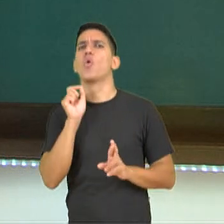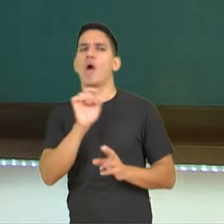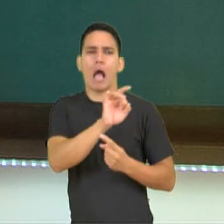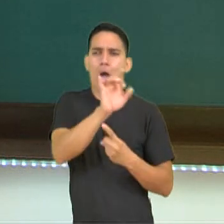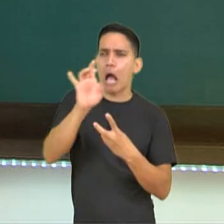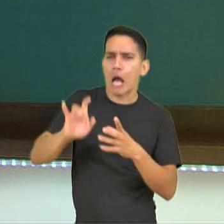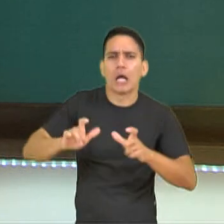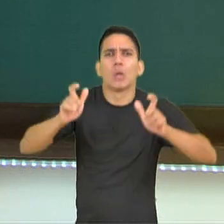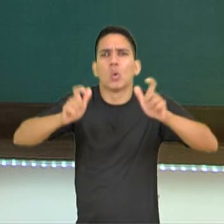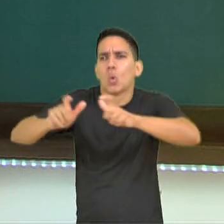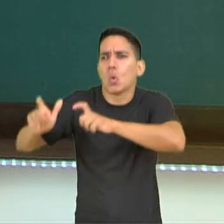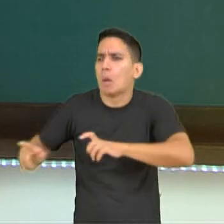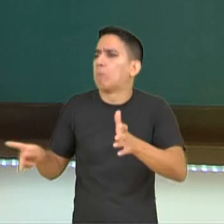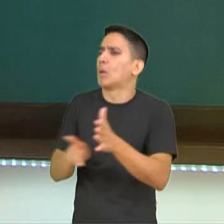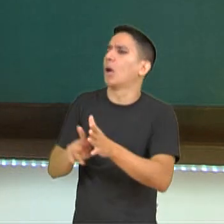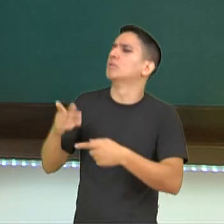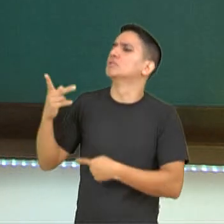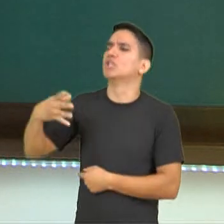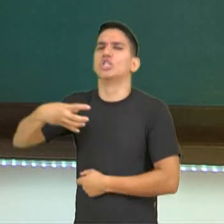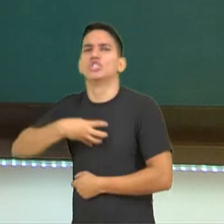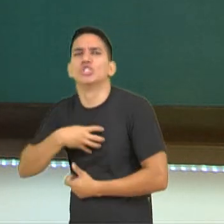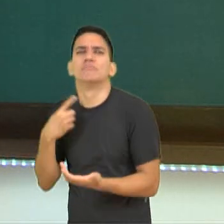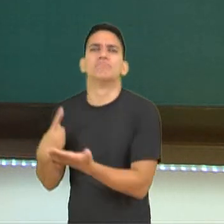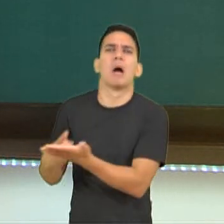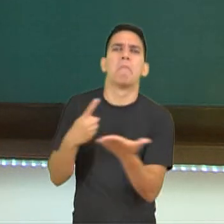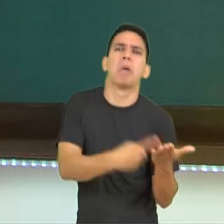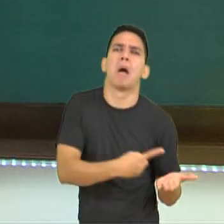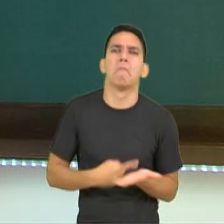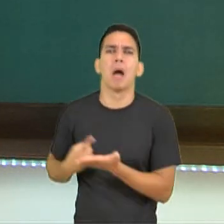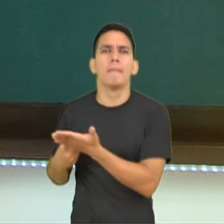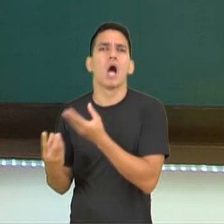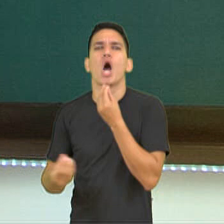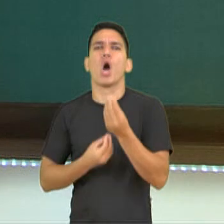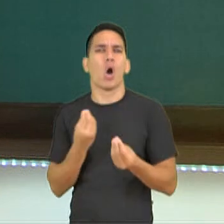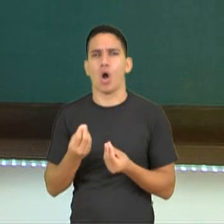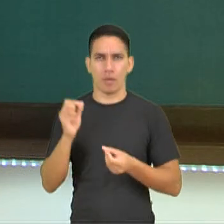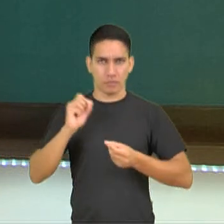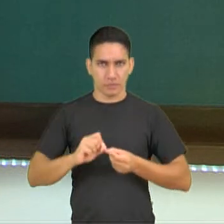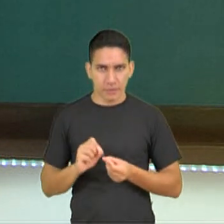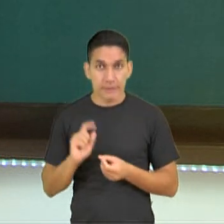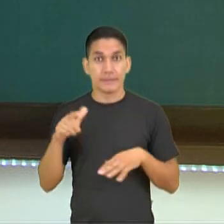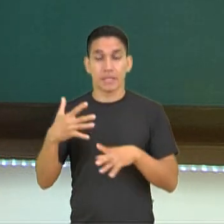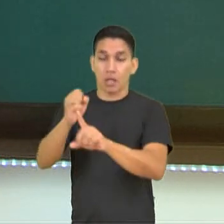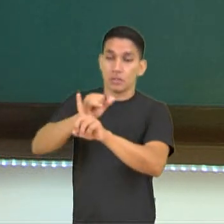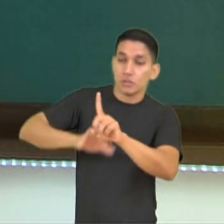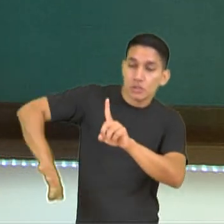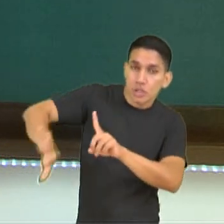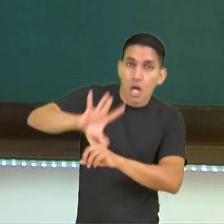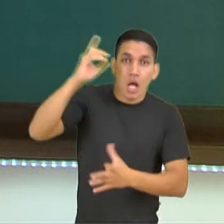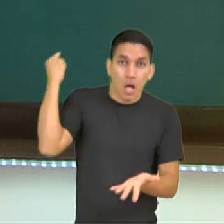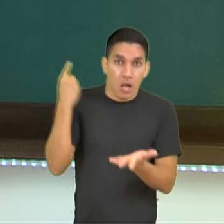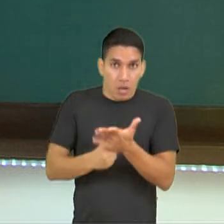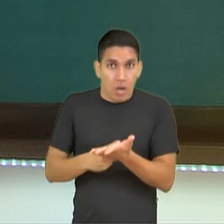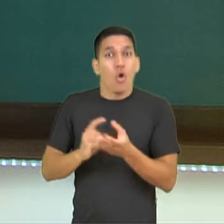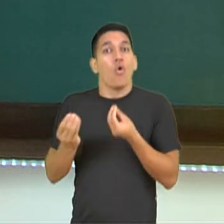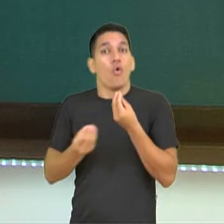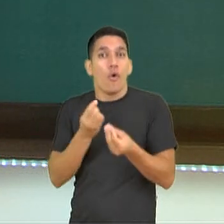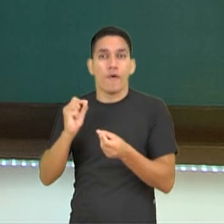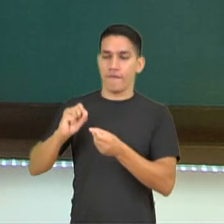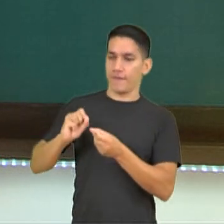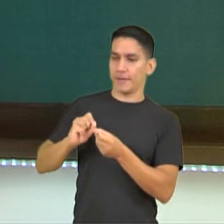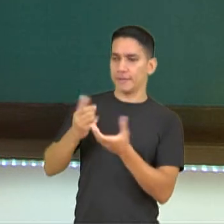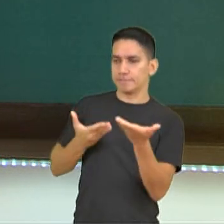seu horário, a sua forma de marcar o tempo de um jeito, a sociedade se organizou e estabeleceu